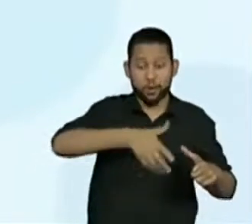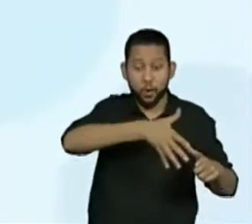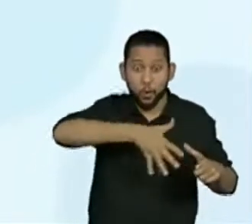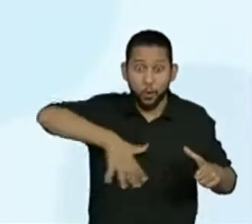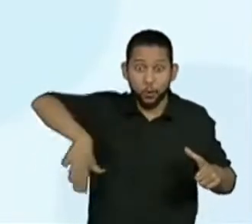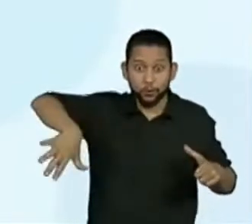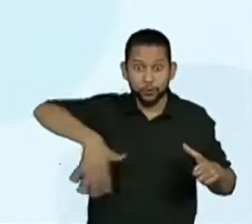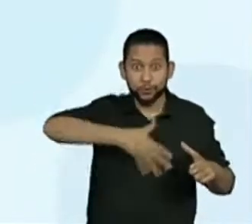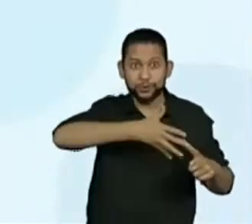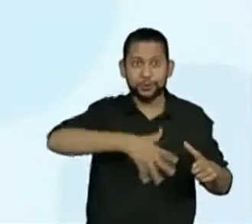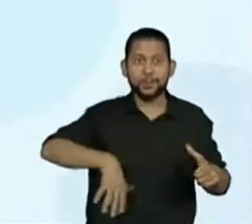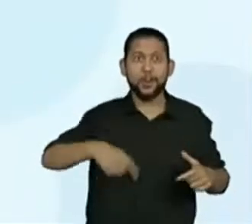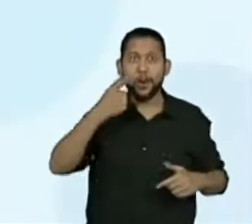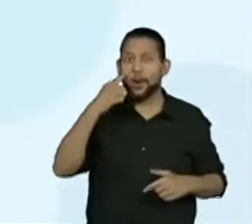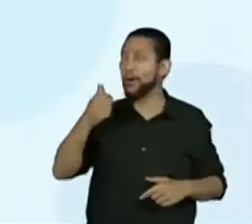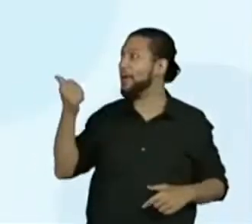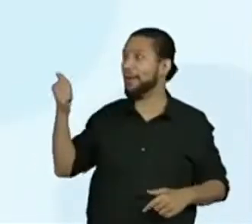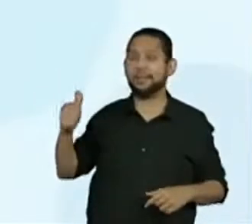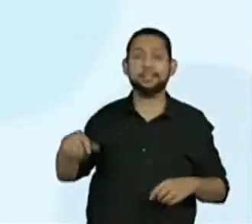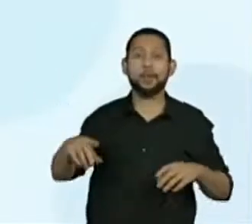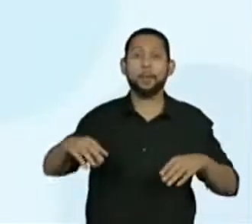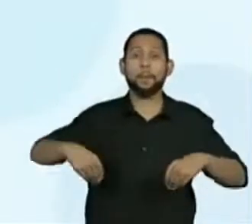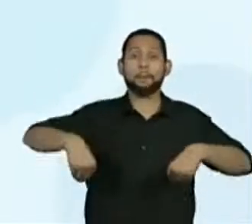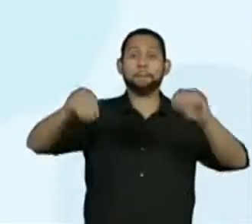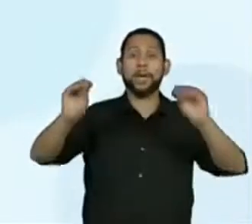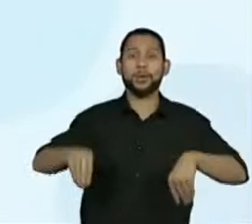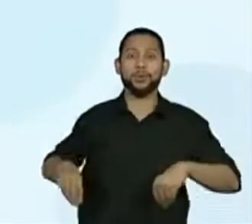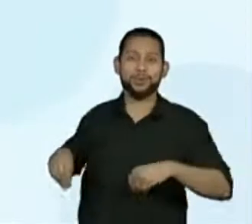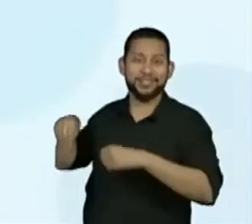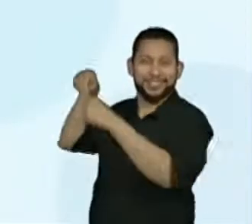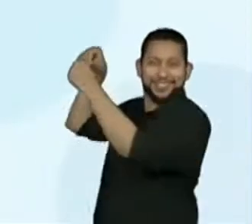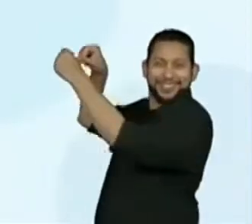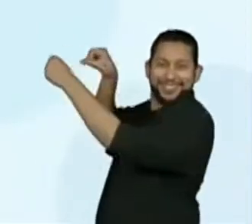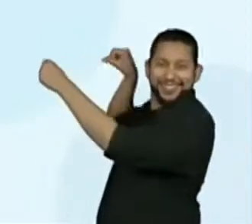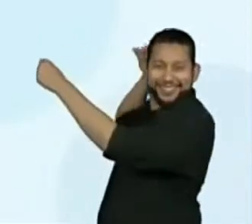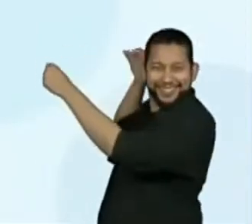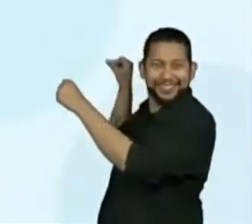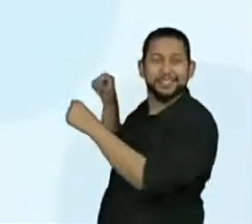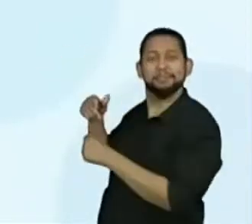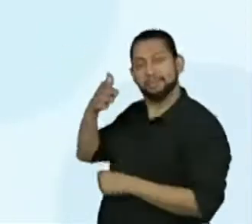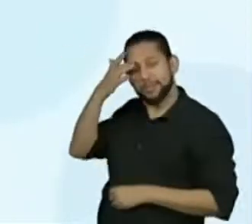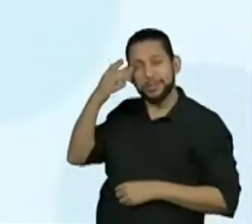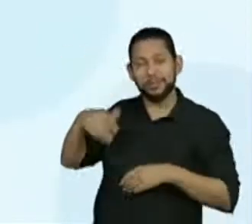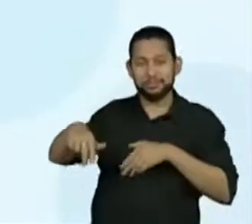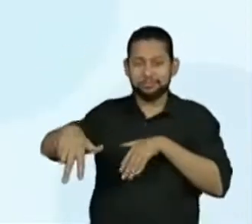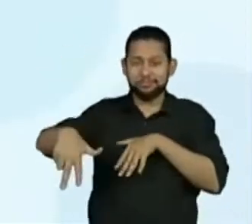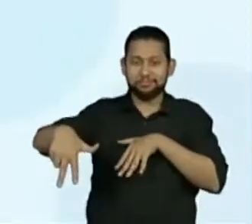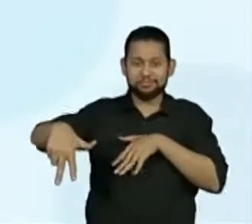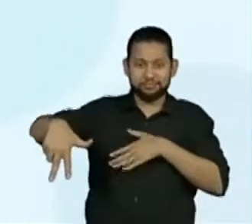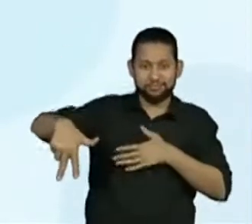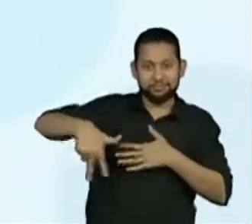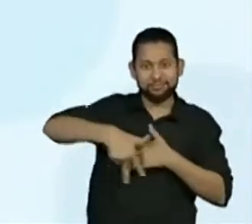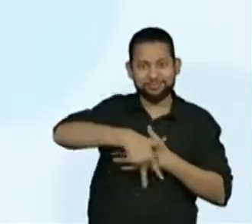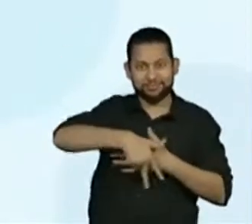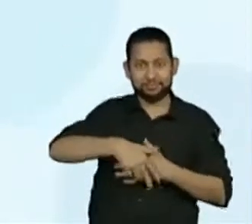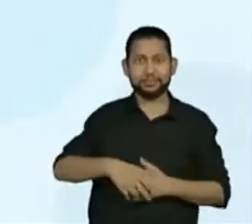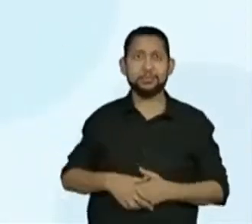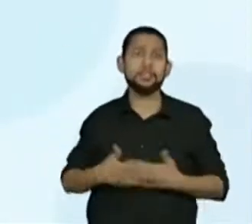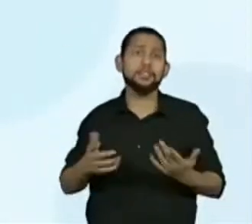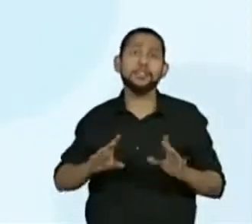confecção Cola que é brincadeira aqui o pano de fundo para a realização das apresentações a